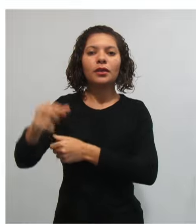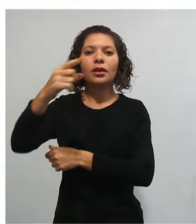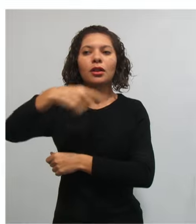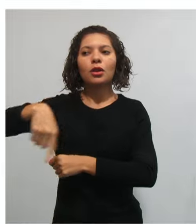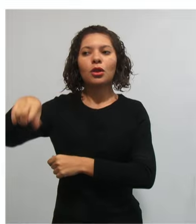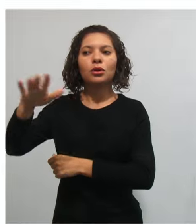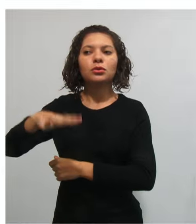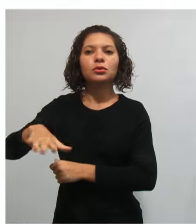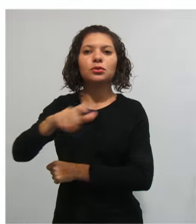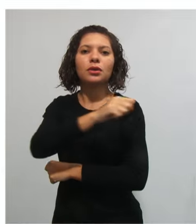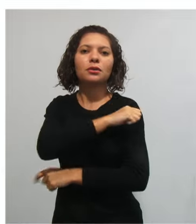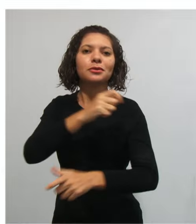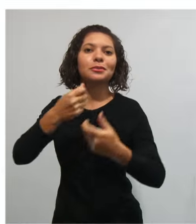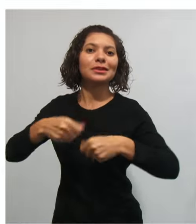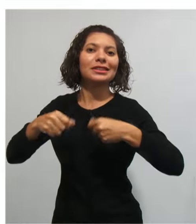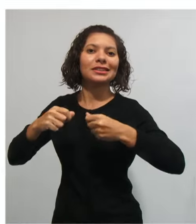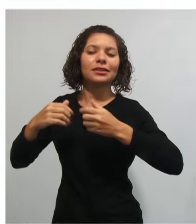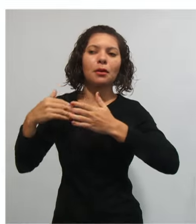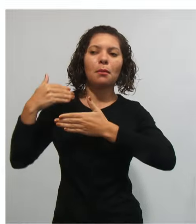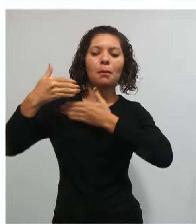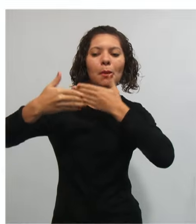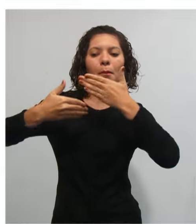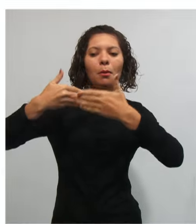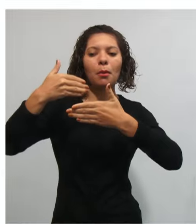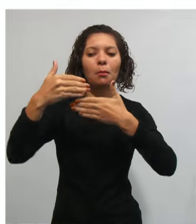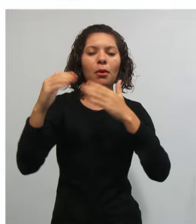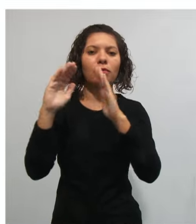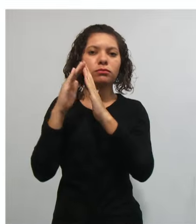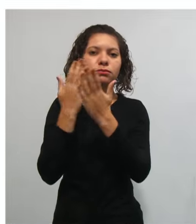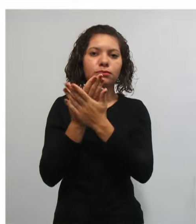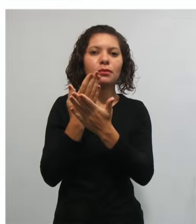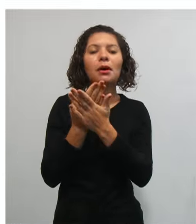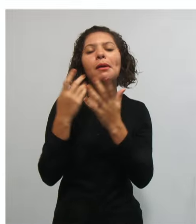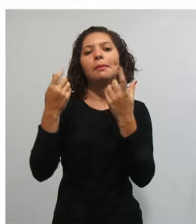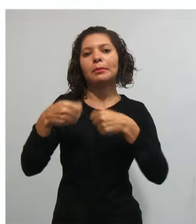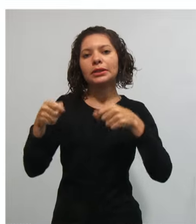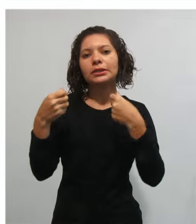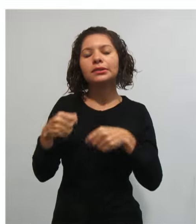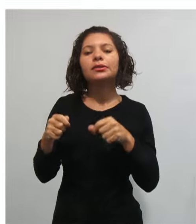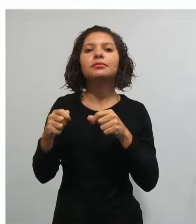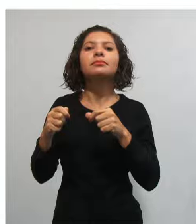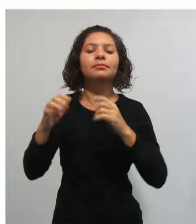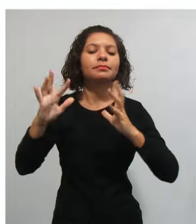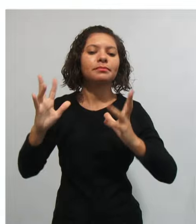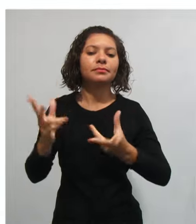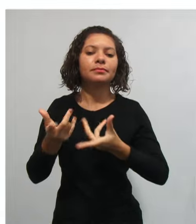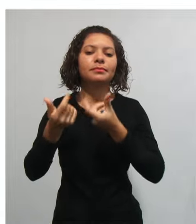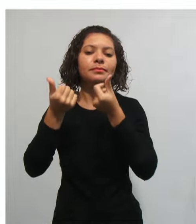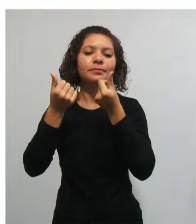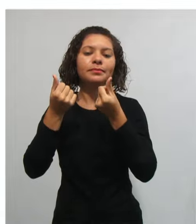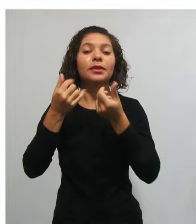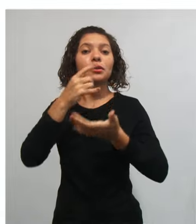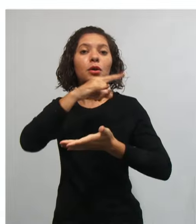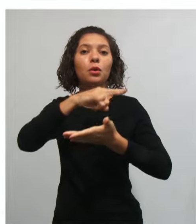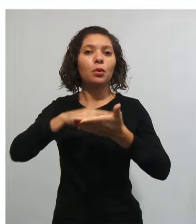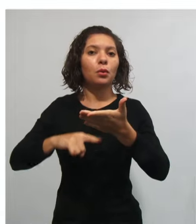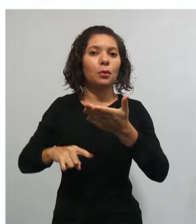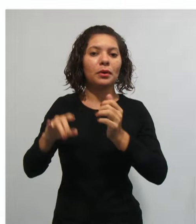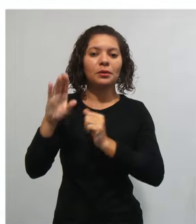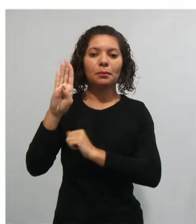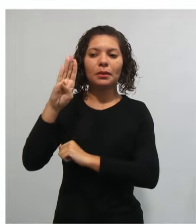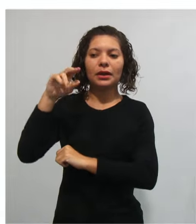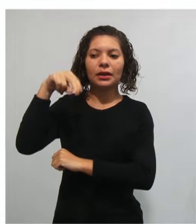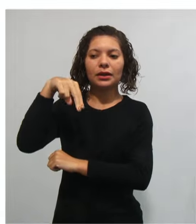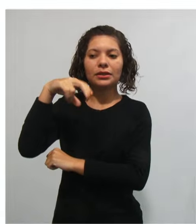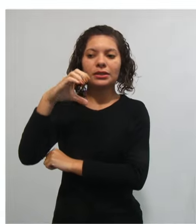alunos devem desenvolver ao longo das etapas e modalidades da educação básica então este é um documento que ele